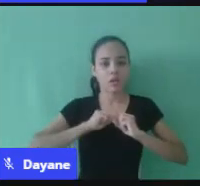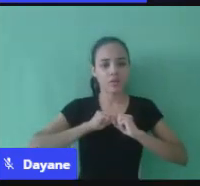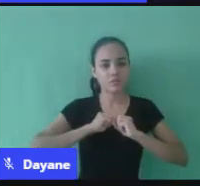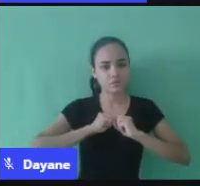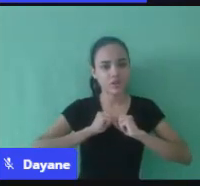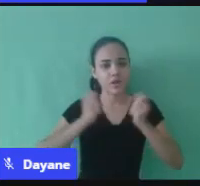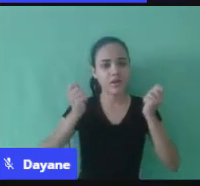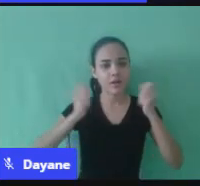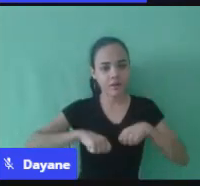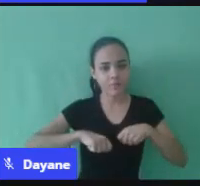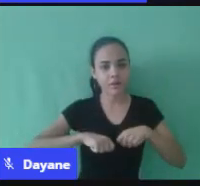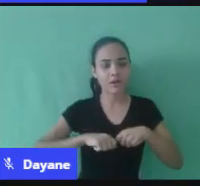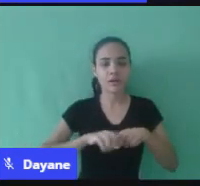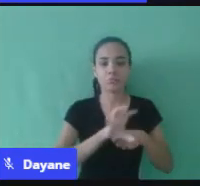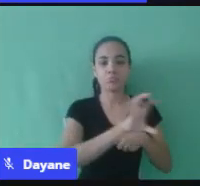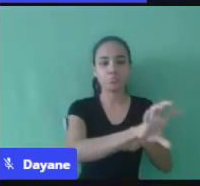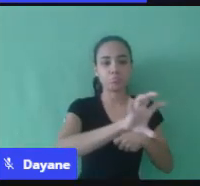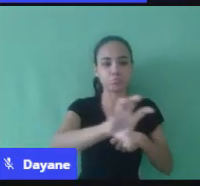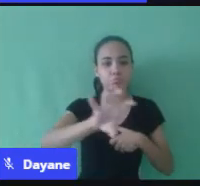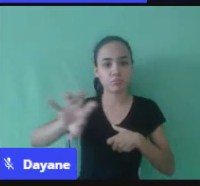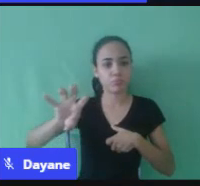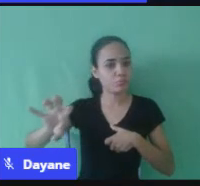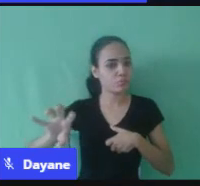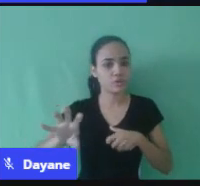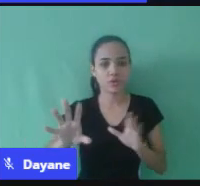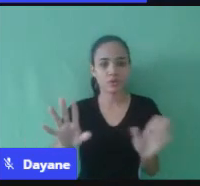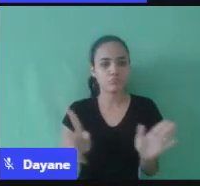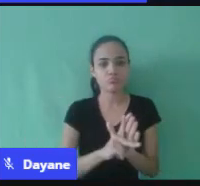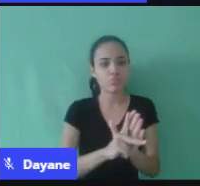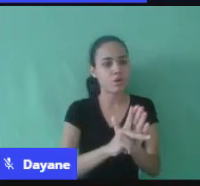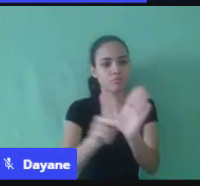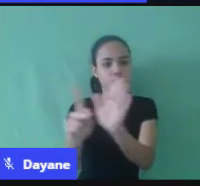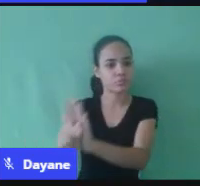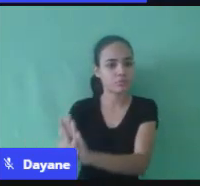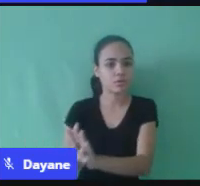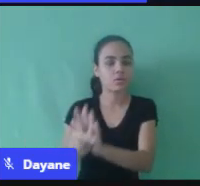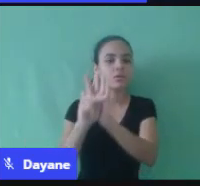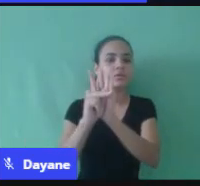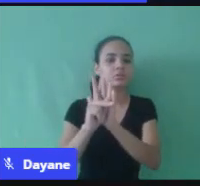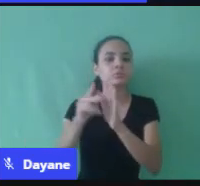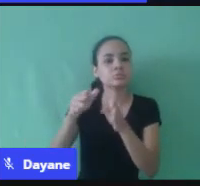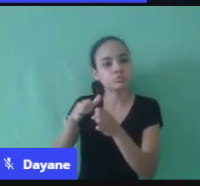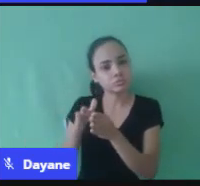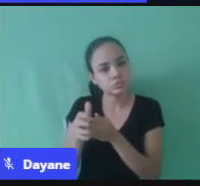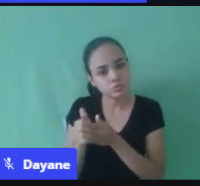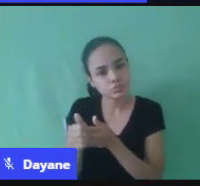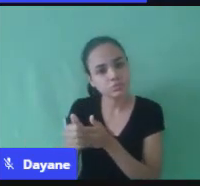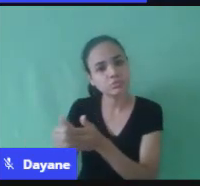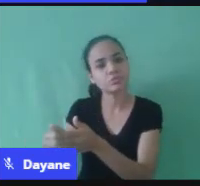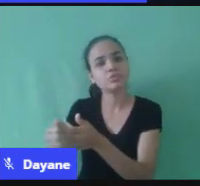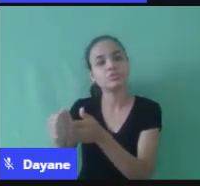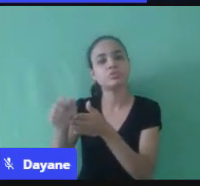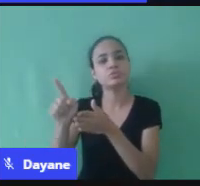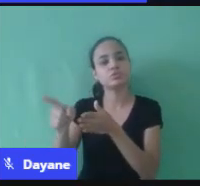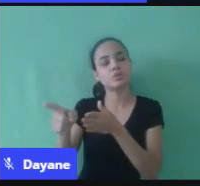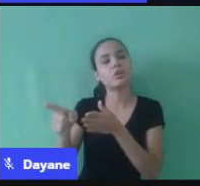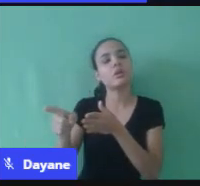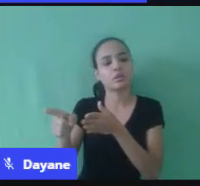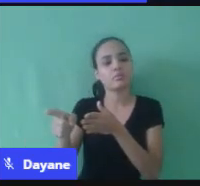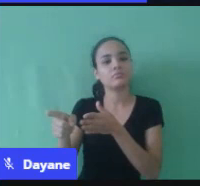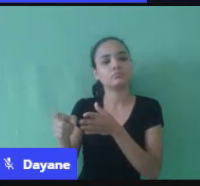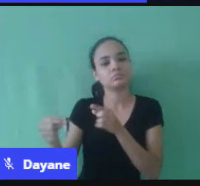e se orienta de modo diferente em relação a elas. E aí a gente insere o caráter da